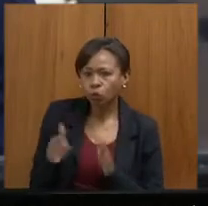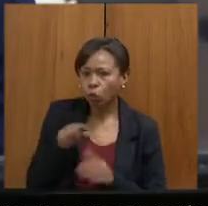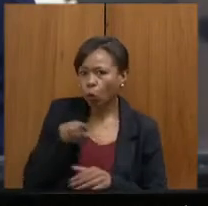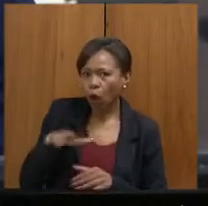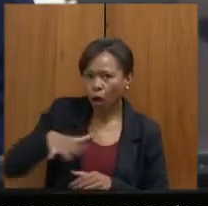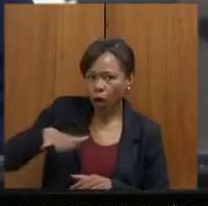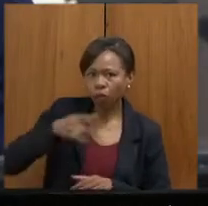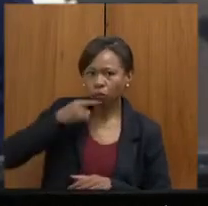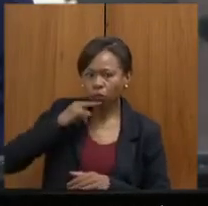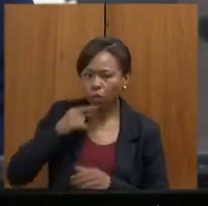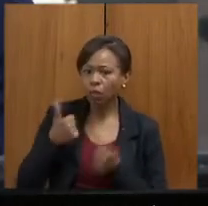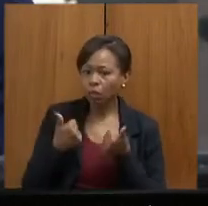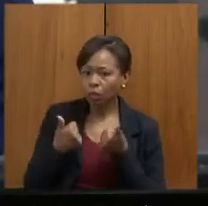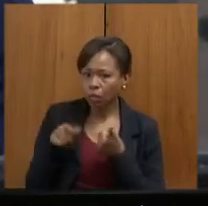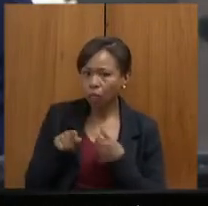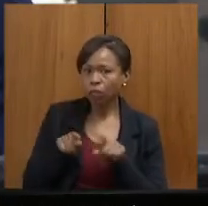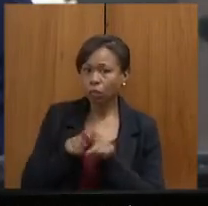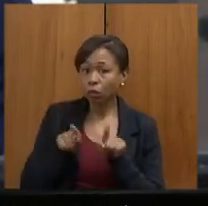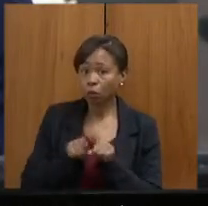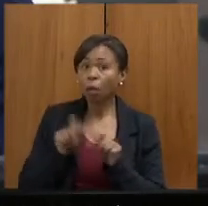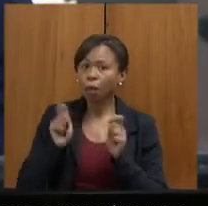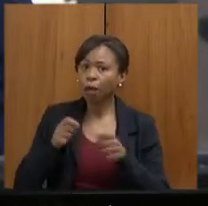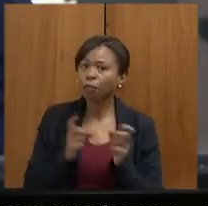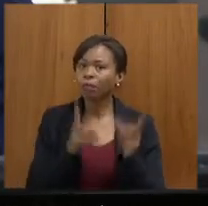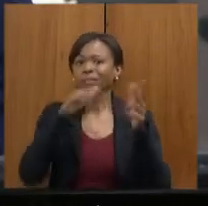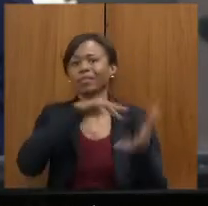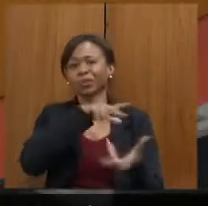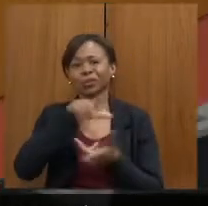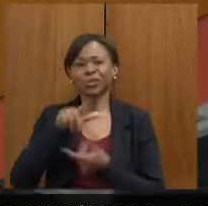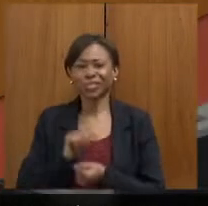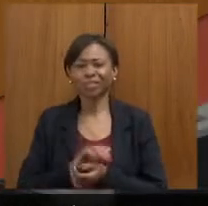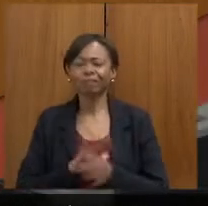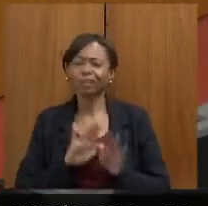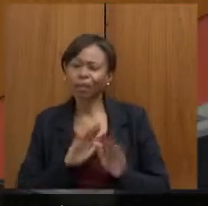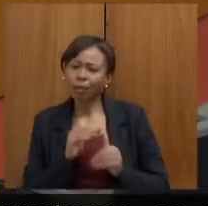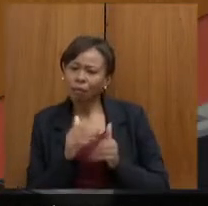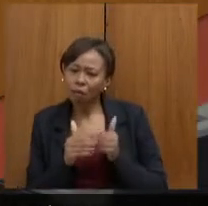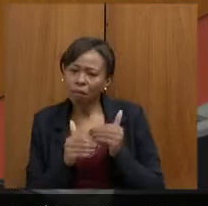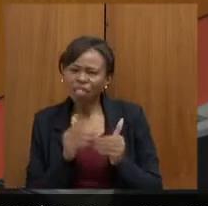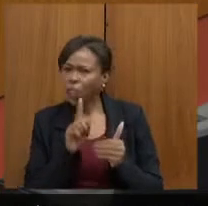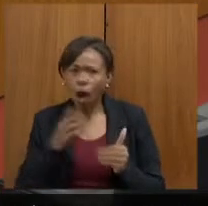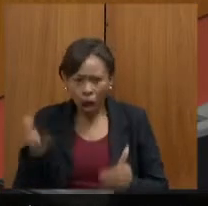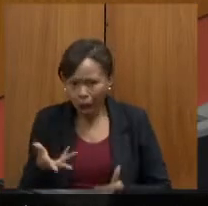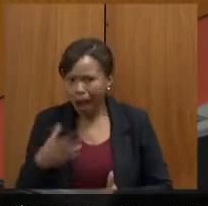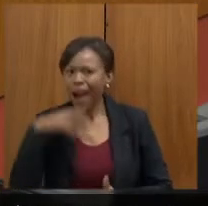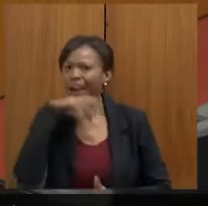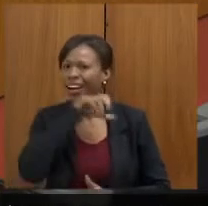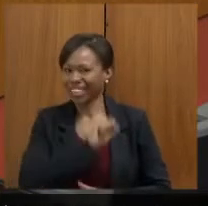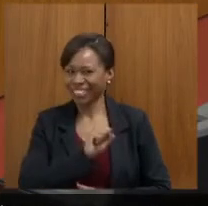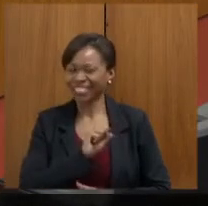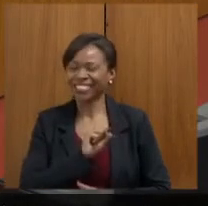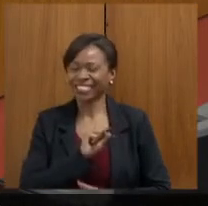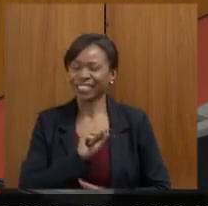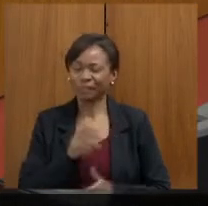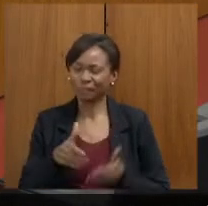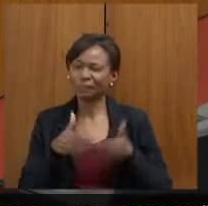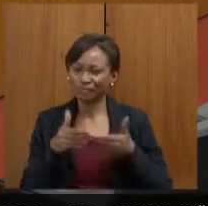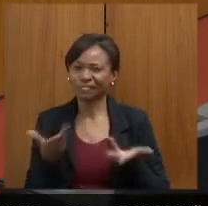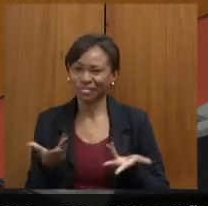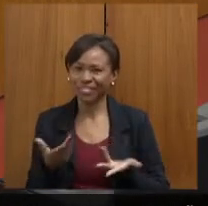poderes tem condição de comercializar o seu produto do mundo todo a ficar mais devagarzinho nós vamos dar uma acelerada você aí Doutora ele